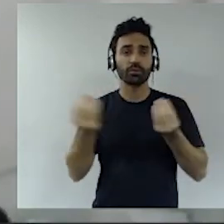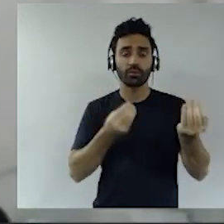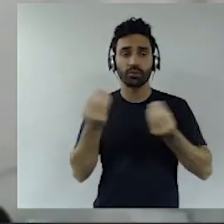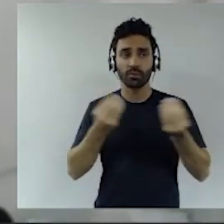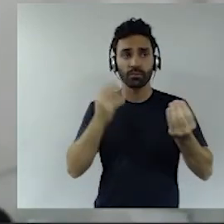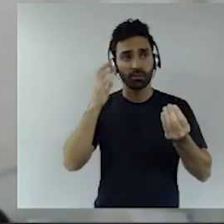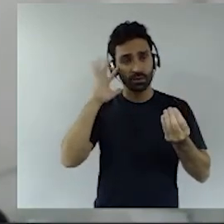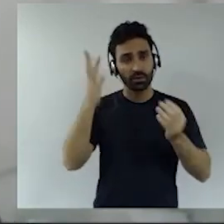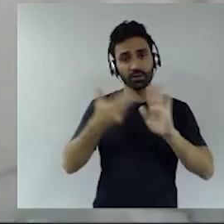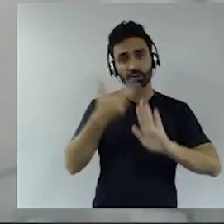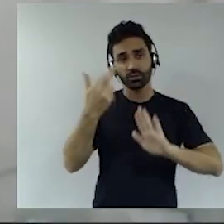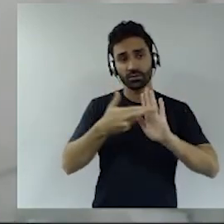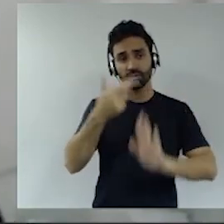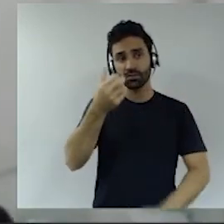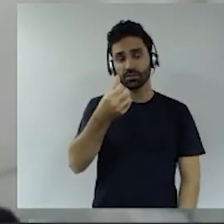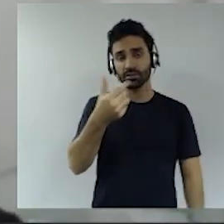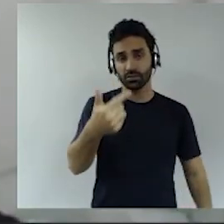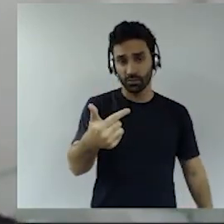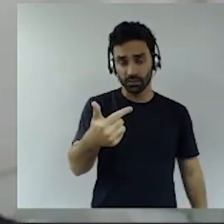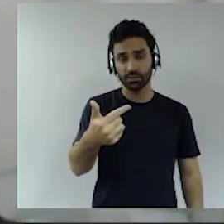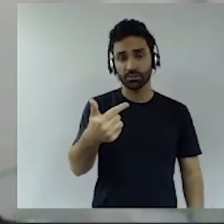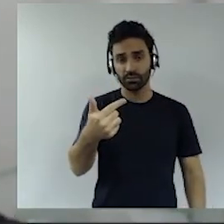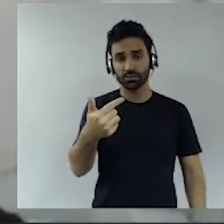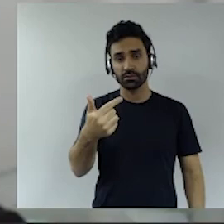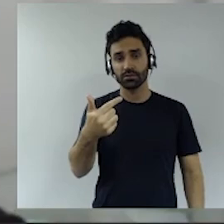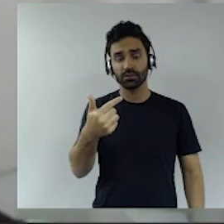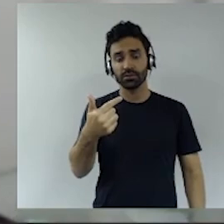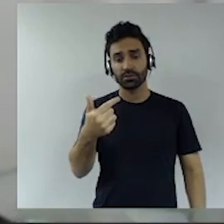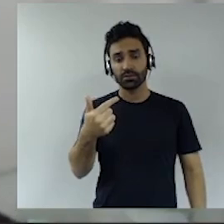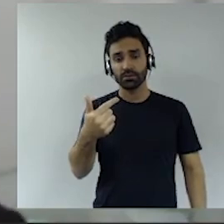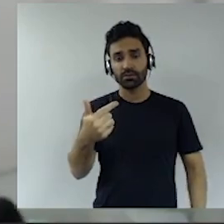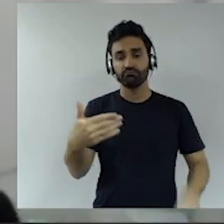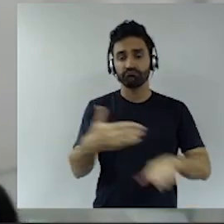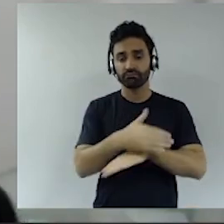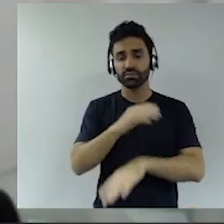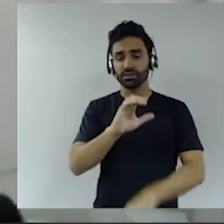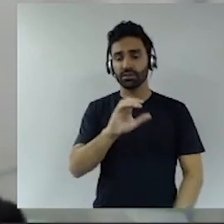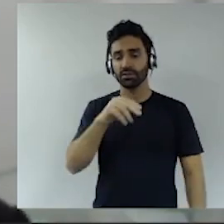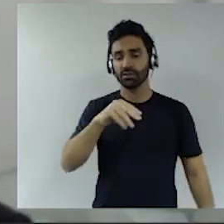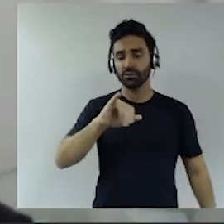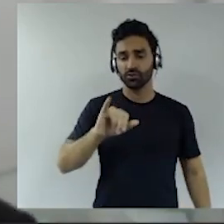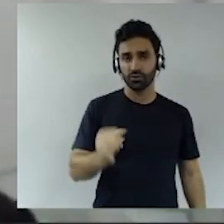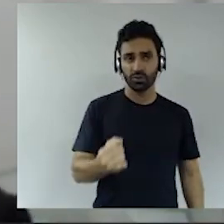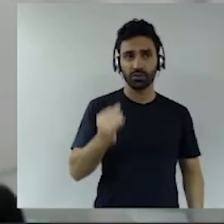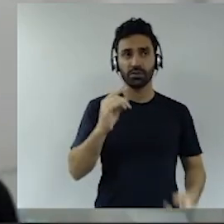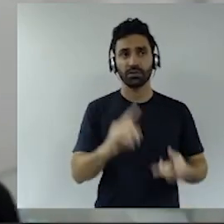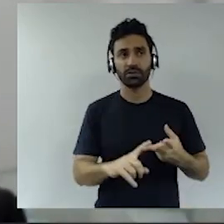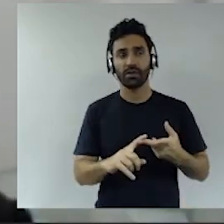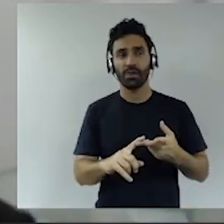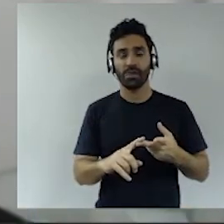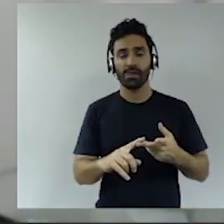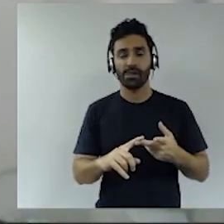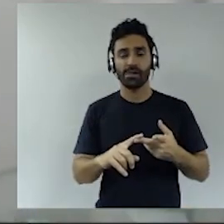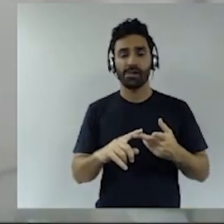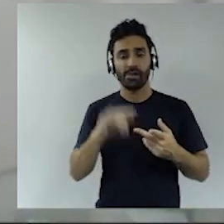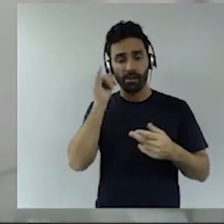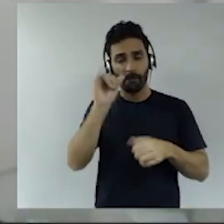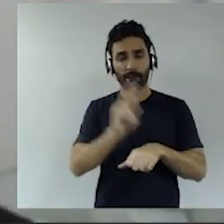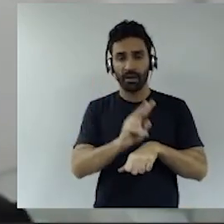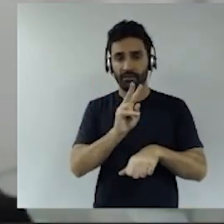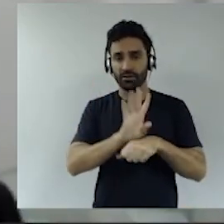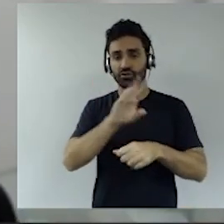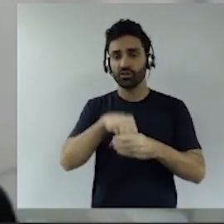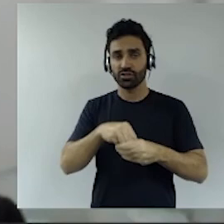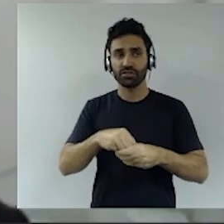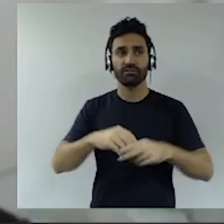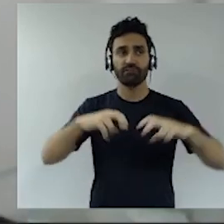Resolução 62, redução do fluxo de entrada do CNJ, redução do fluxo de entrada, medidas preventivas nas